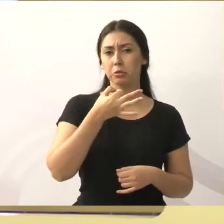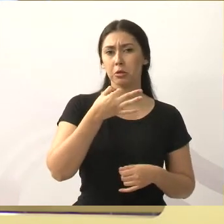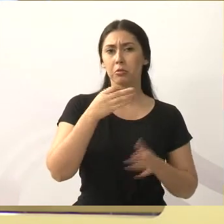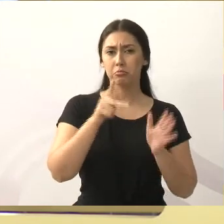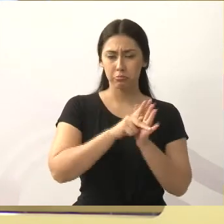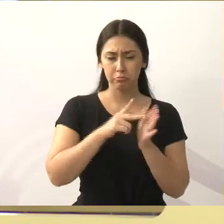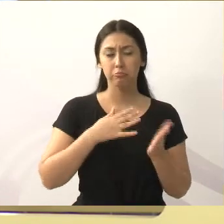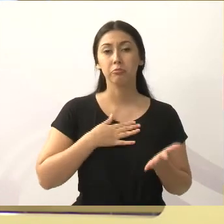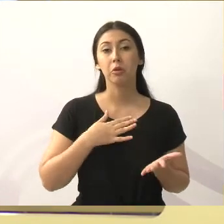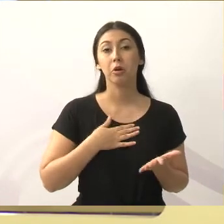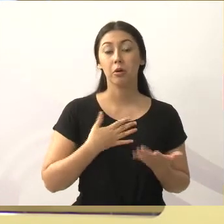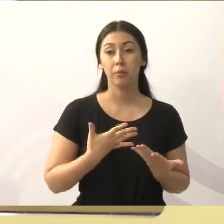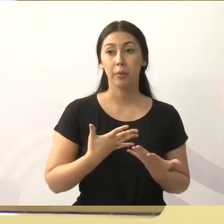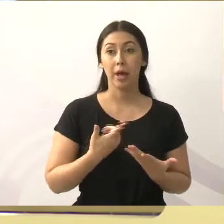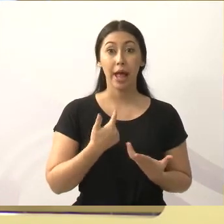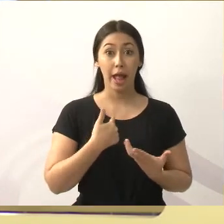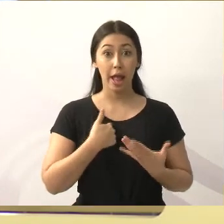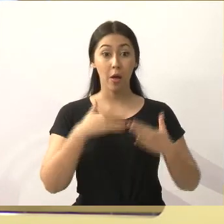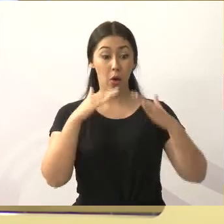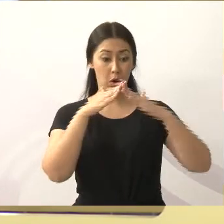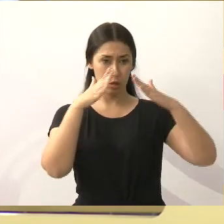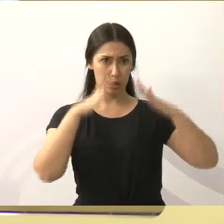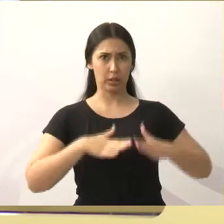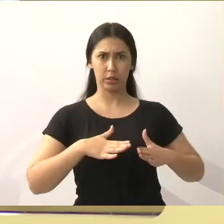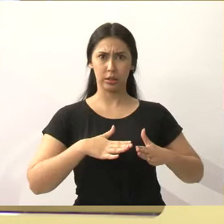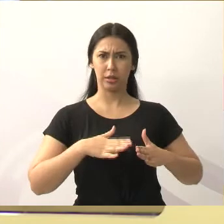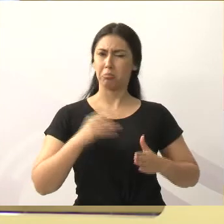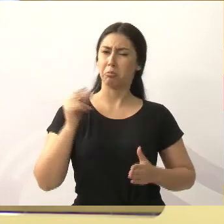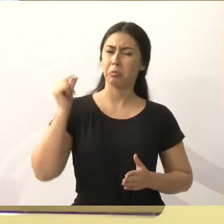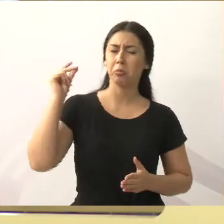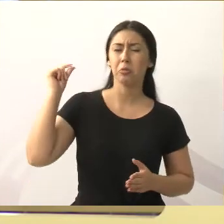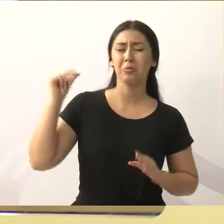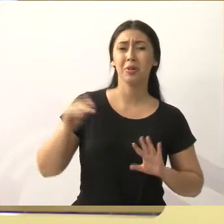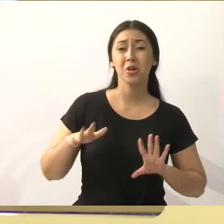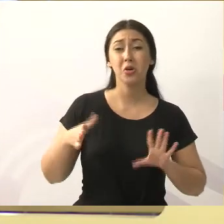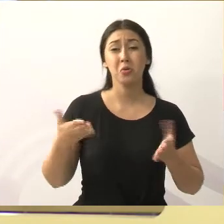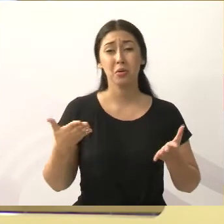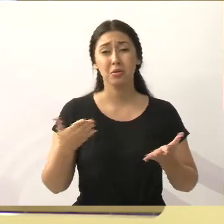Eu estou em casa desde quando começou